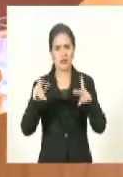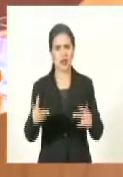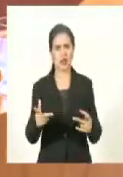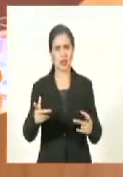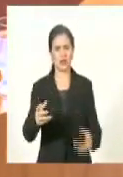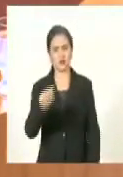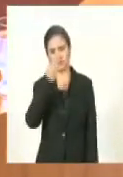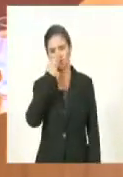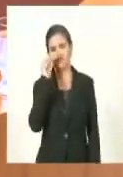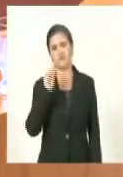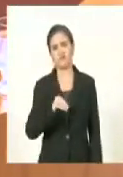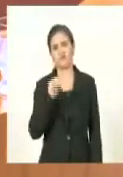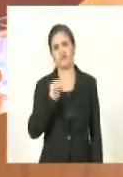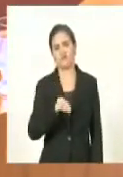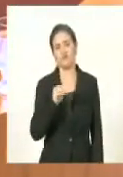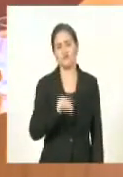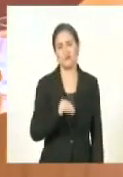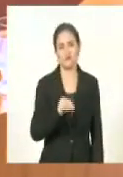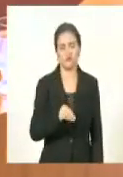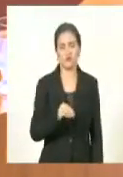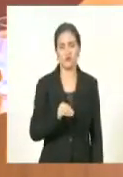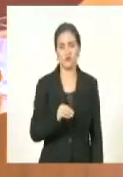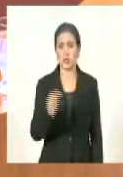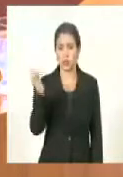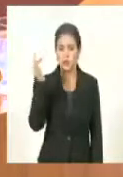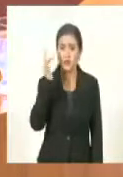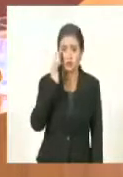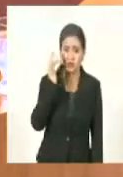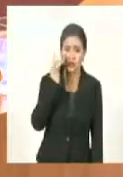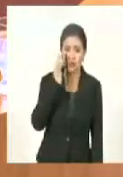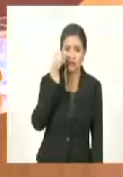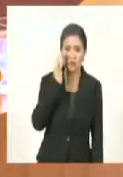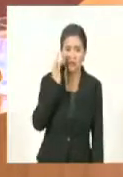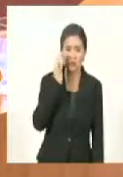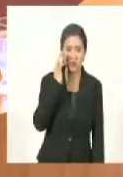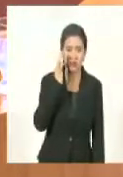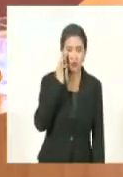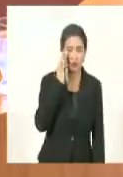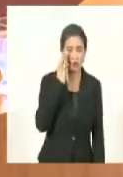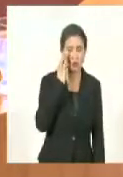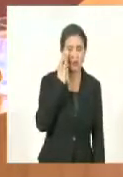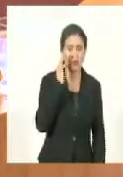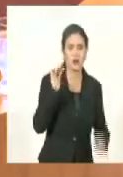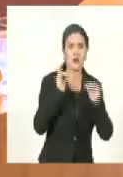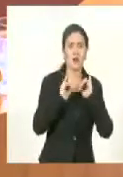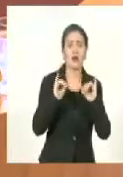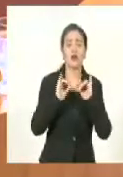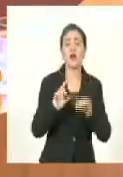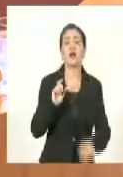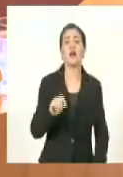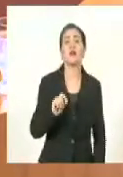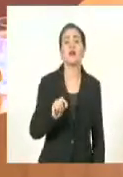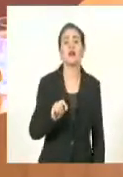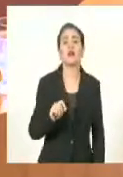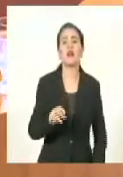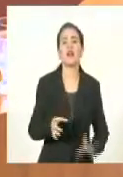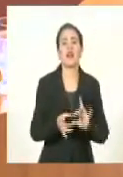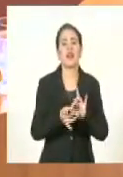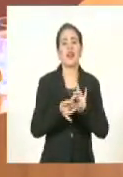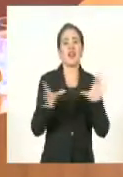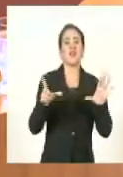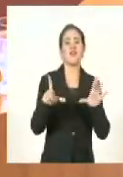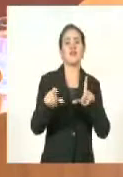pelo governador Flávio Dino, porque para ele quem instalou a República do Maranhão foi o governo que está aí.